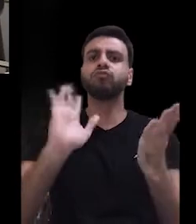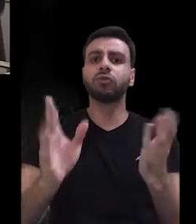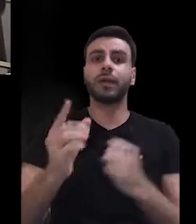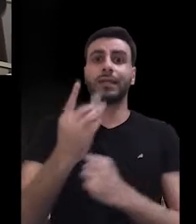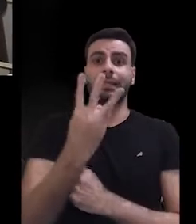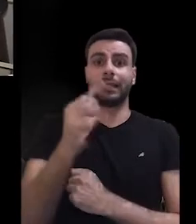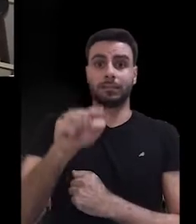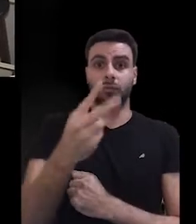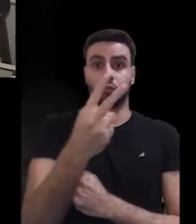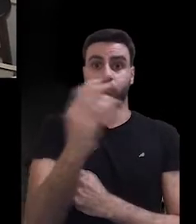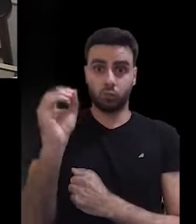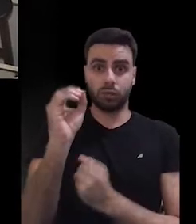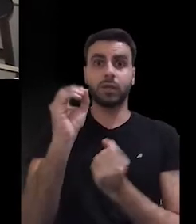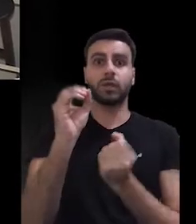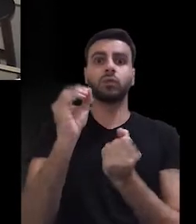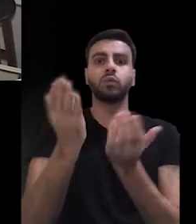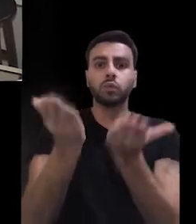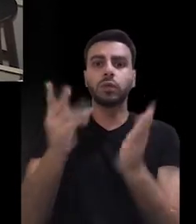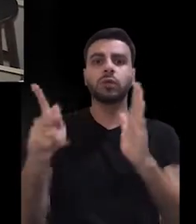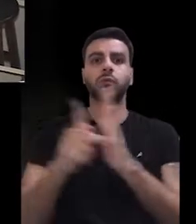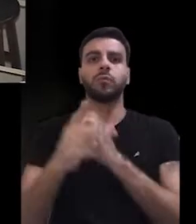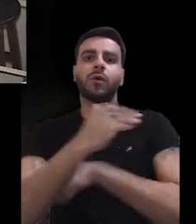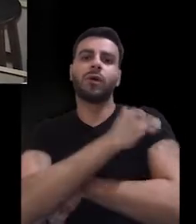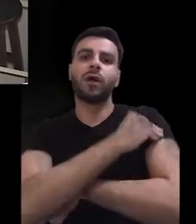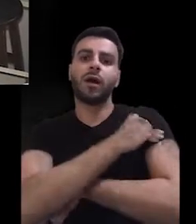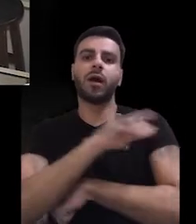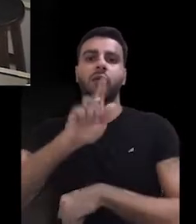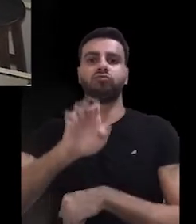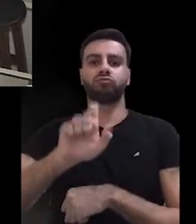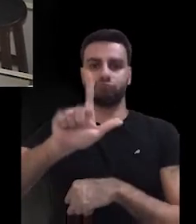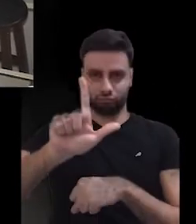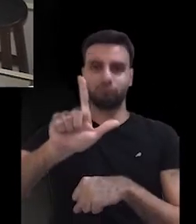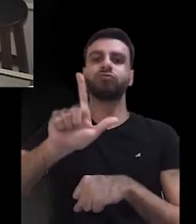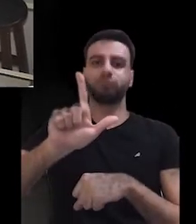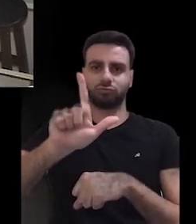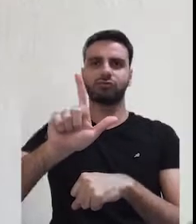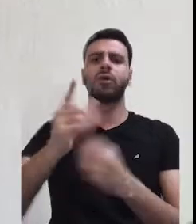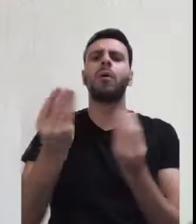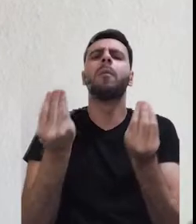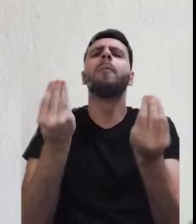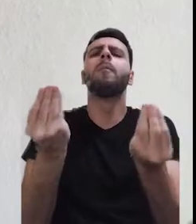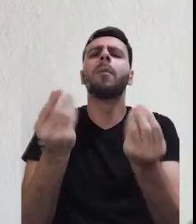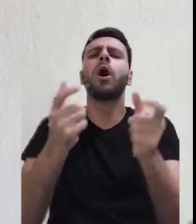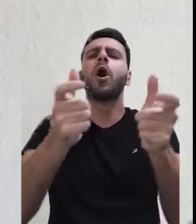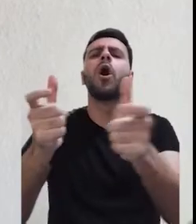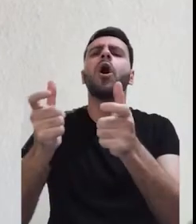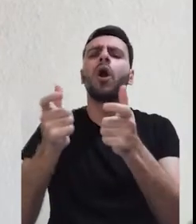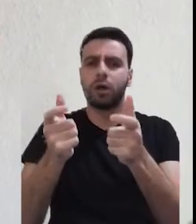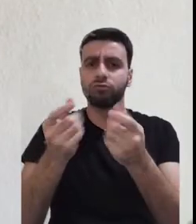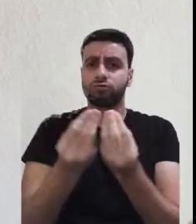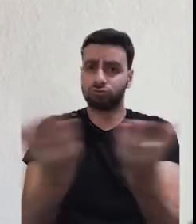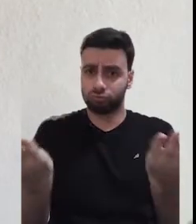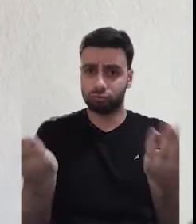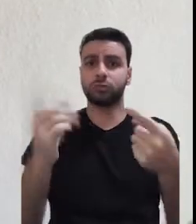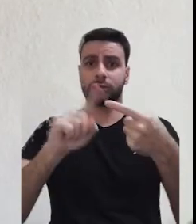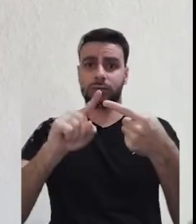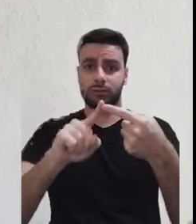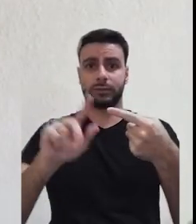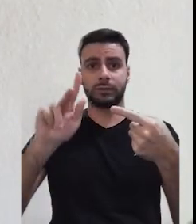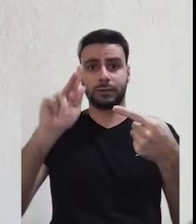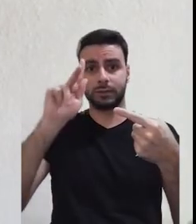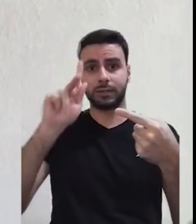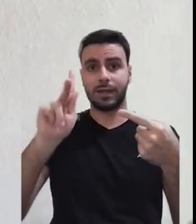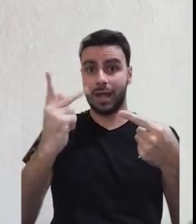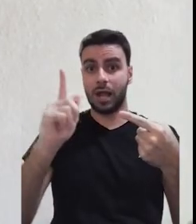o ICE, já distribuíram 3.200 quilos de álcool em gel. Essa produção foi destinada a diversas